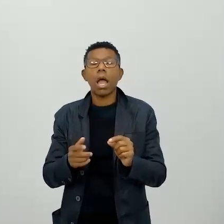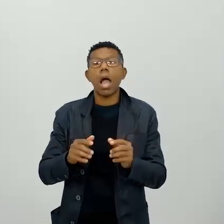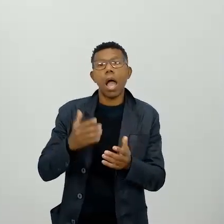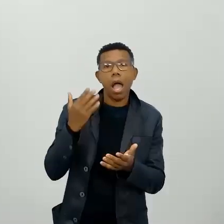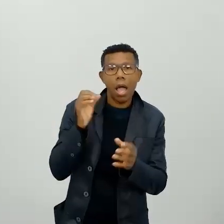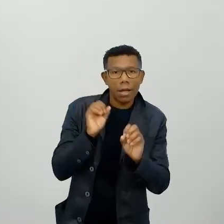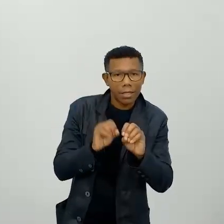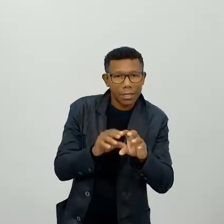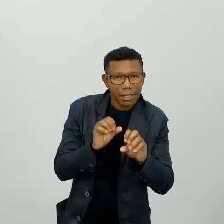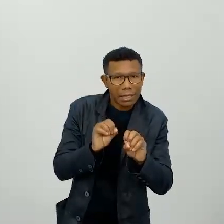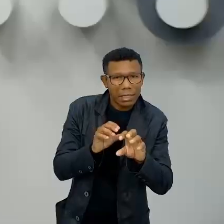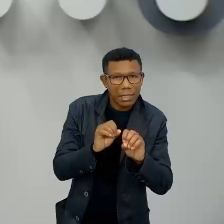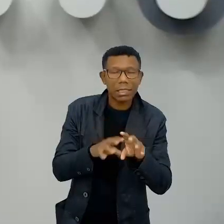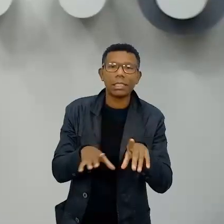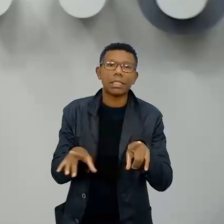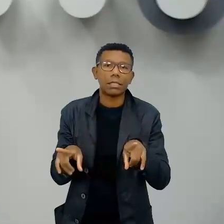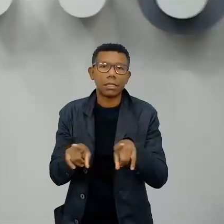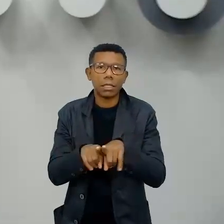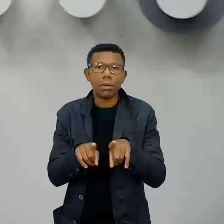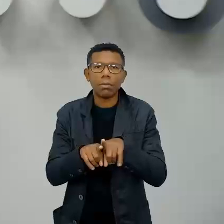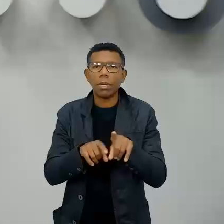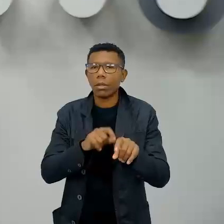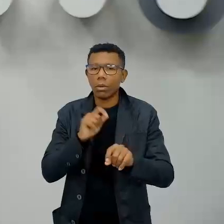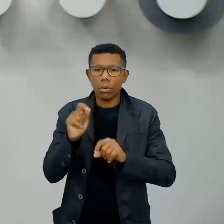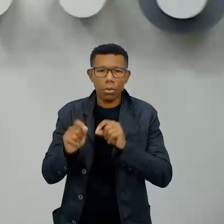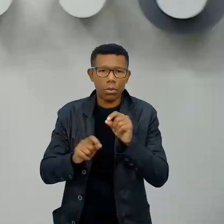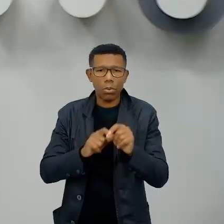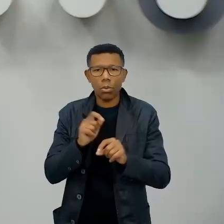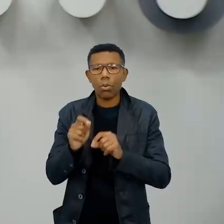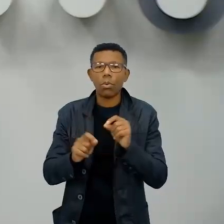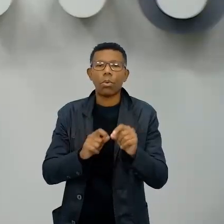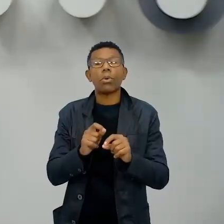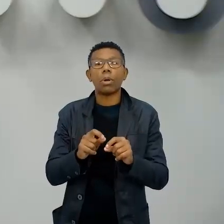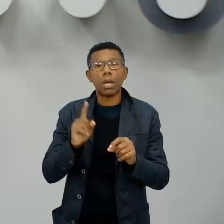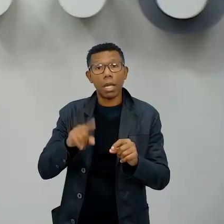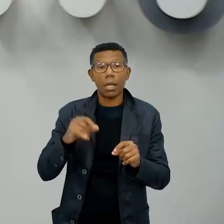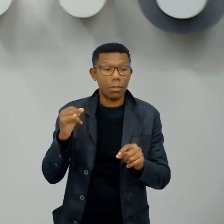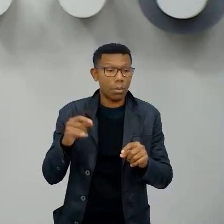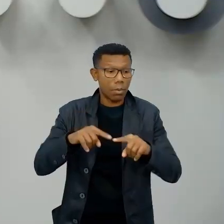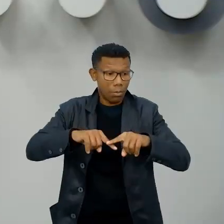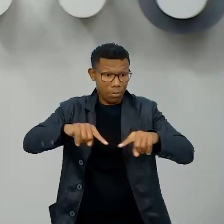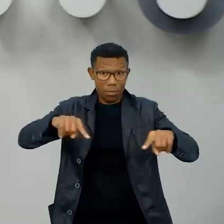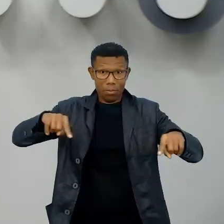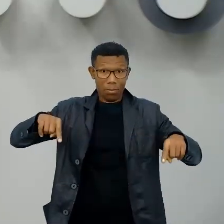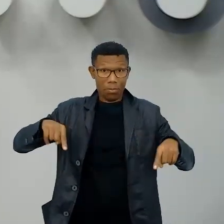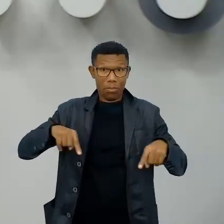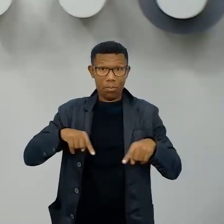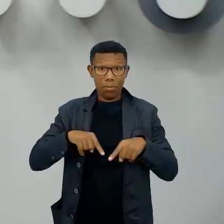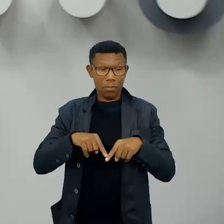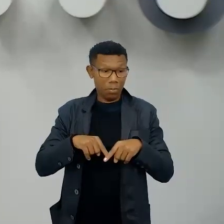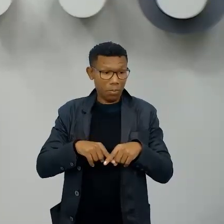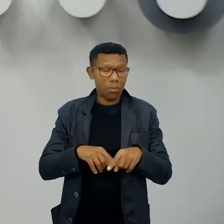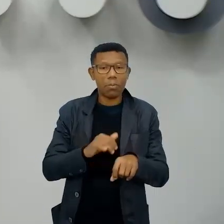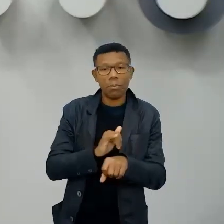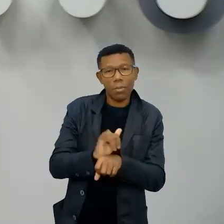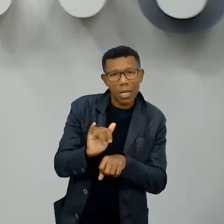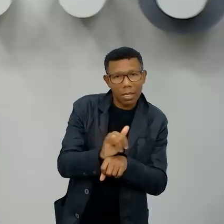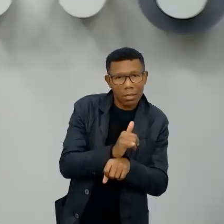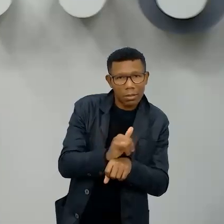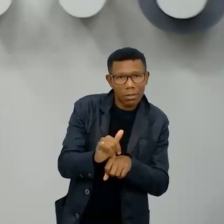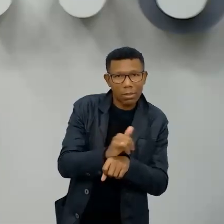invertida, e aí a gente pode já pensar também numa rotação por estação, enfim, independente da metodologia, essa